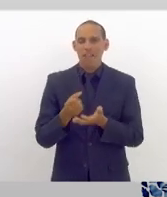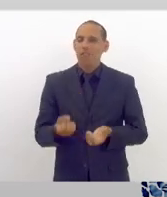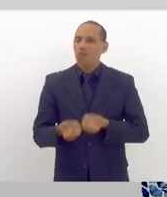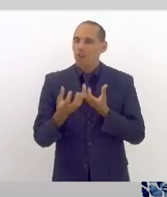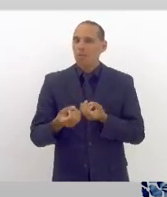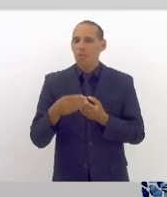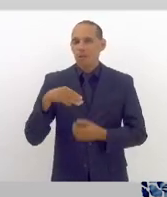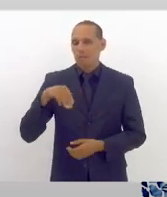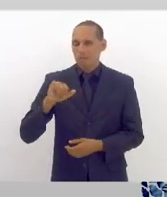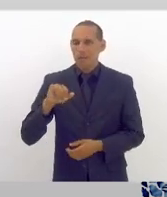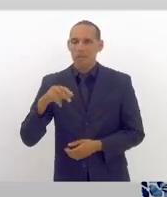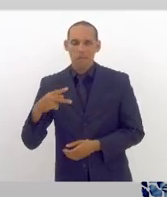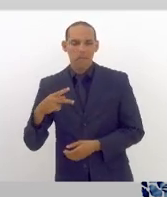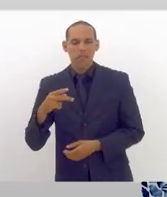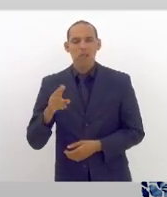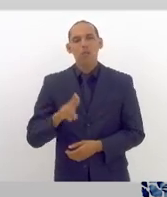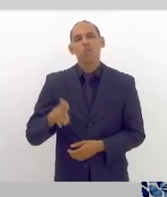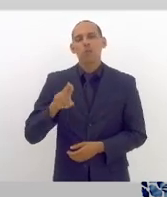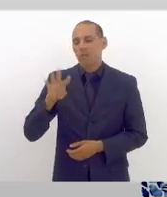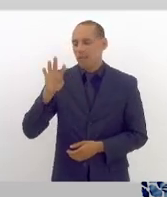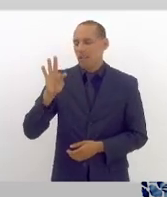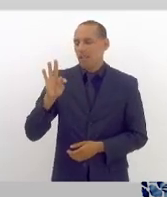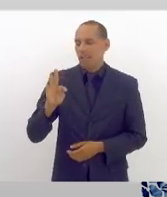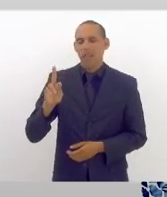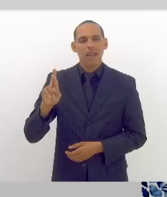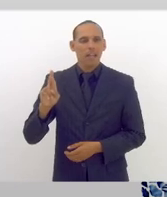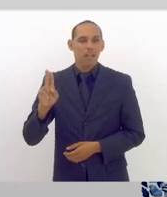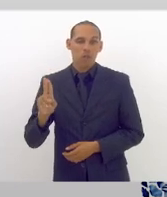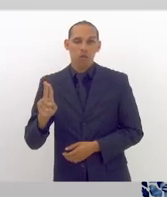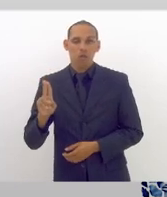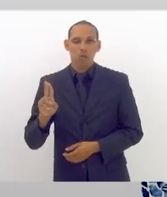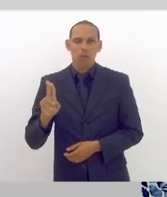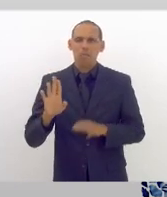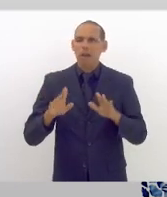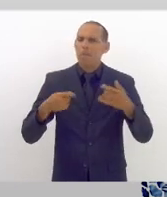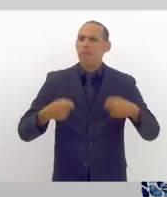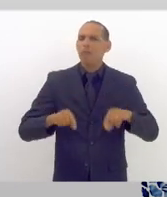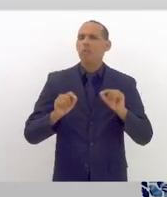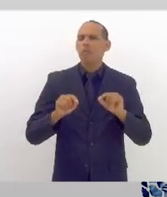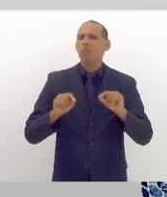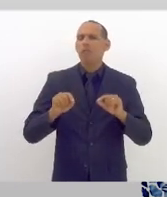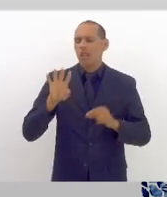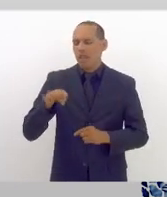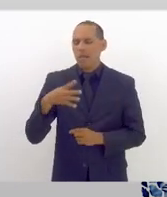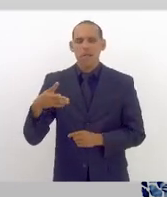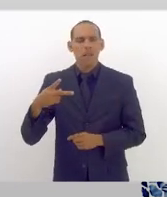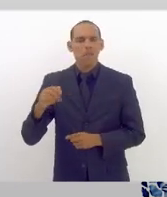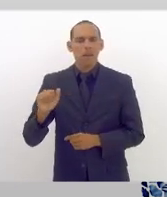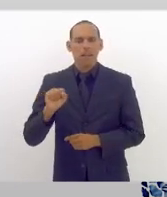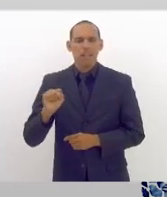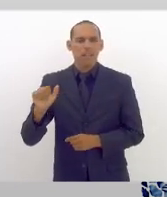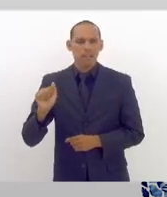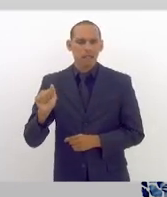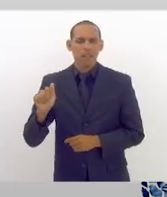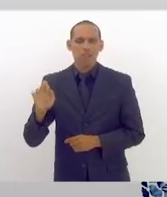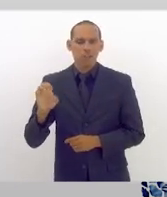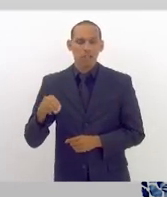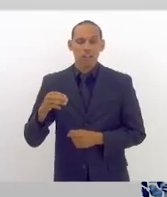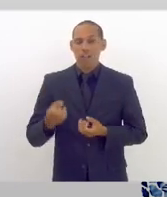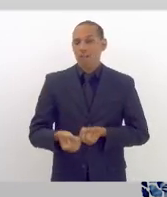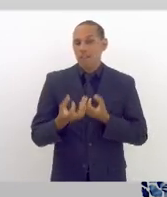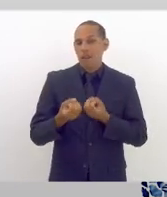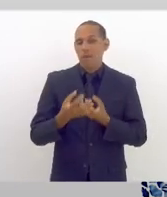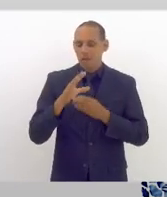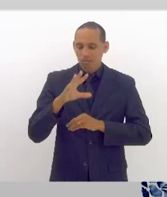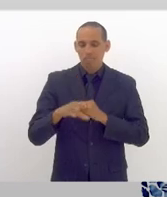a partir das tabelas de recursos e os requer que sejam estimadas as chamadas tabelas de passagem que complementam as informações